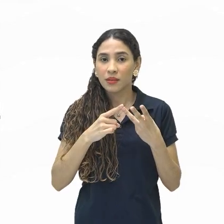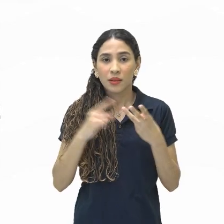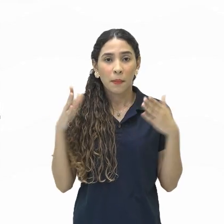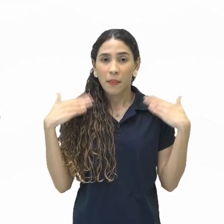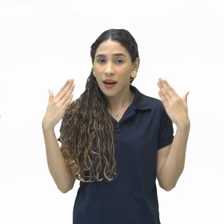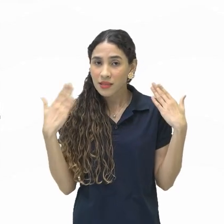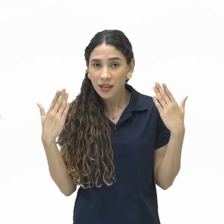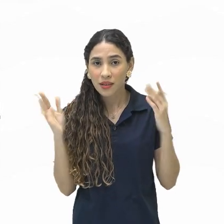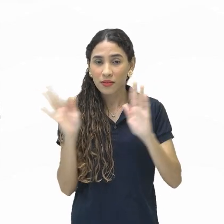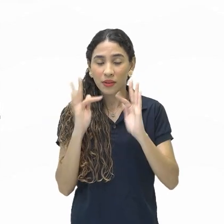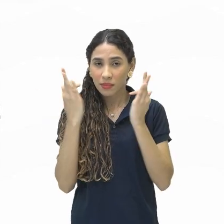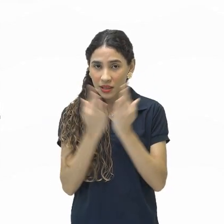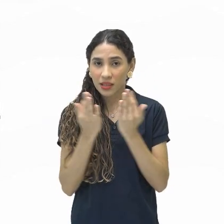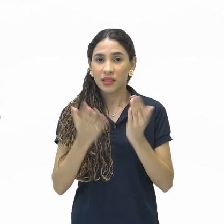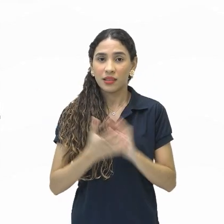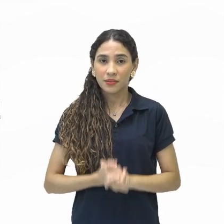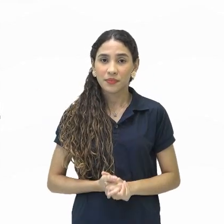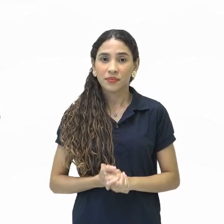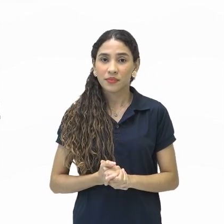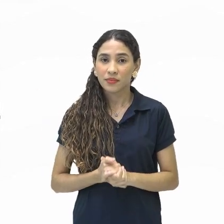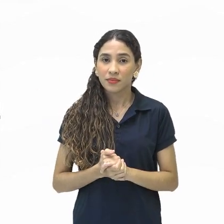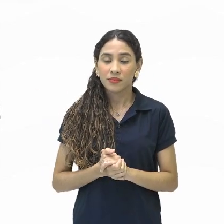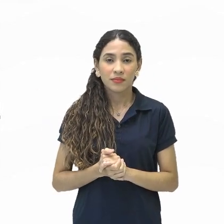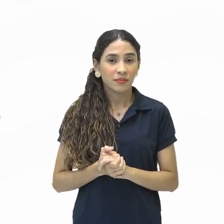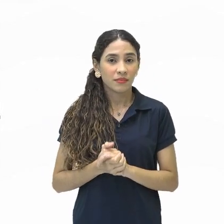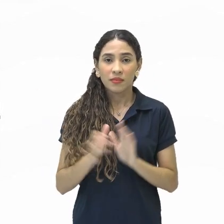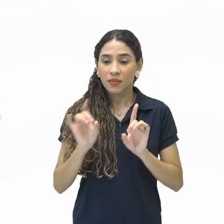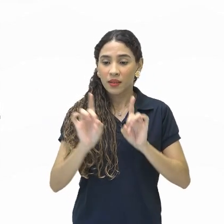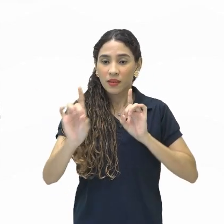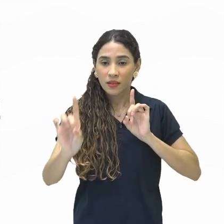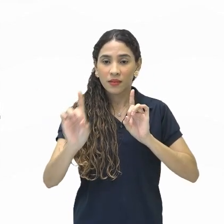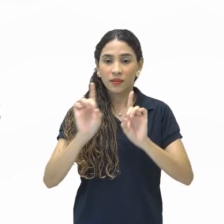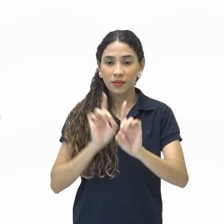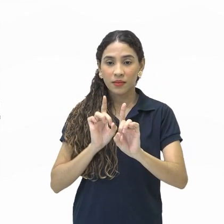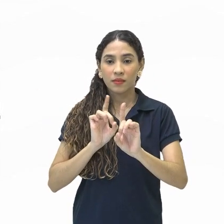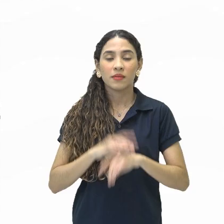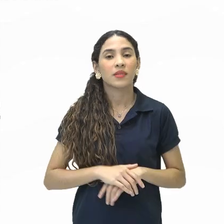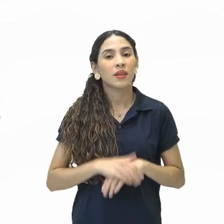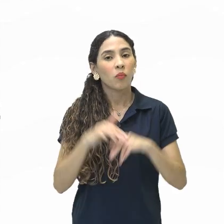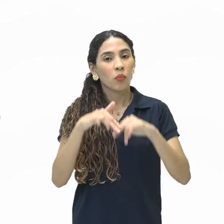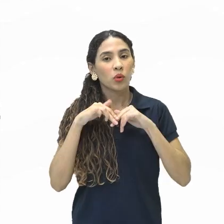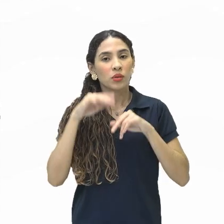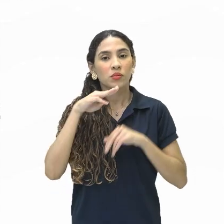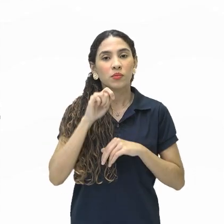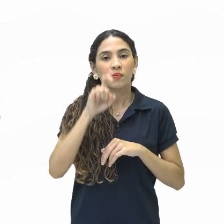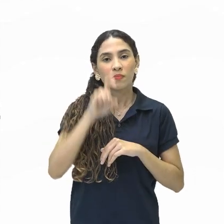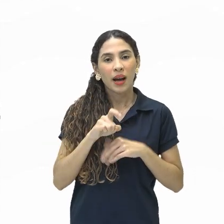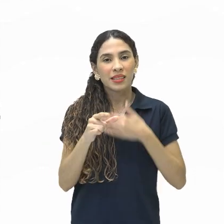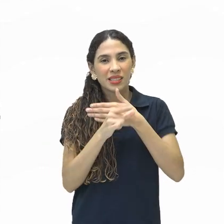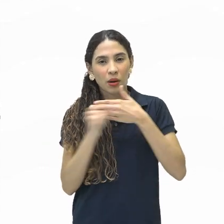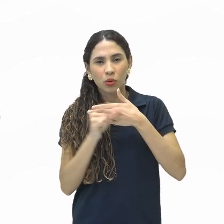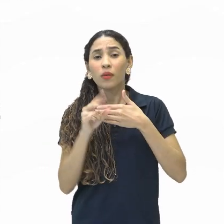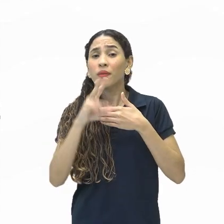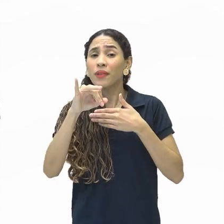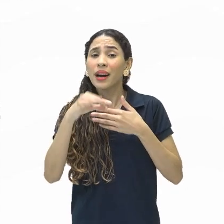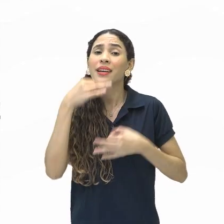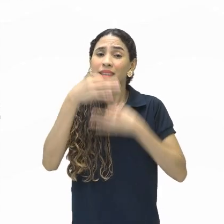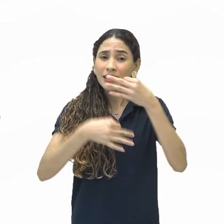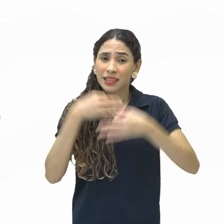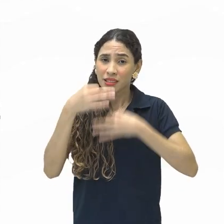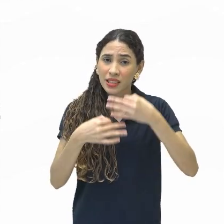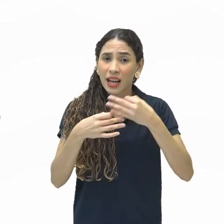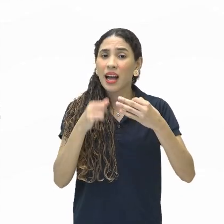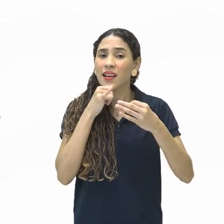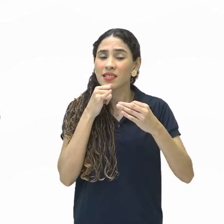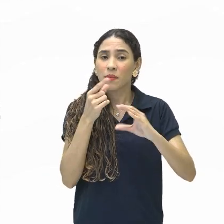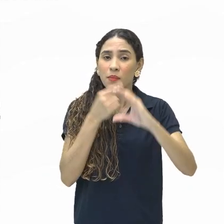a família, para se locomover, né? E é por isso que Marx, então, ele vai criticar a acumulação do